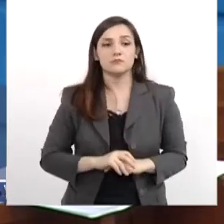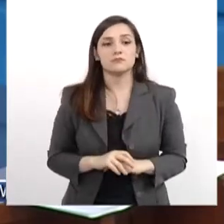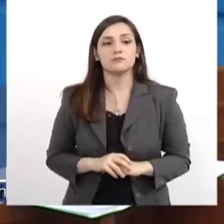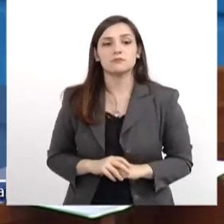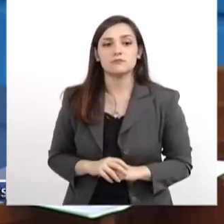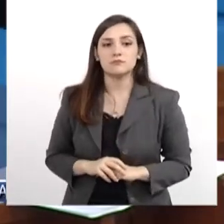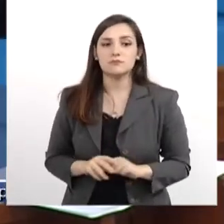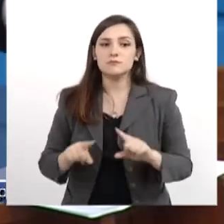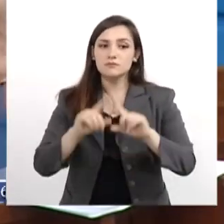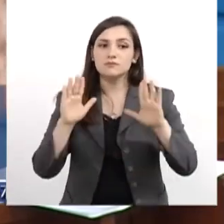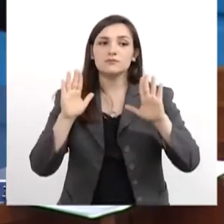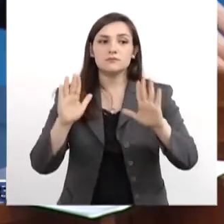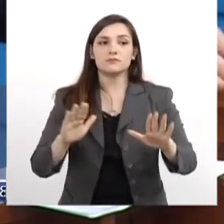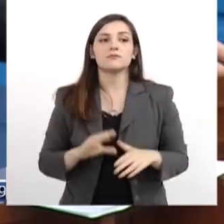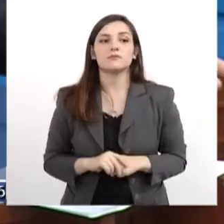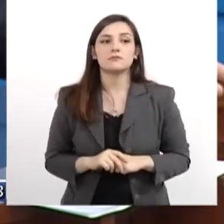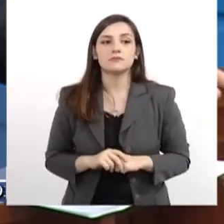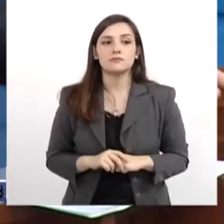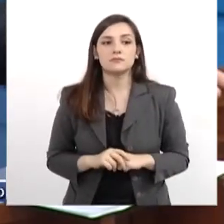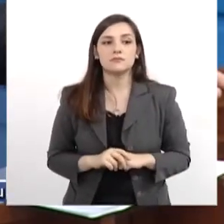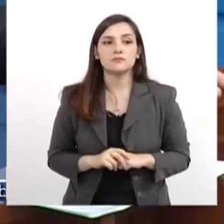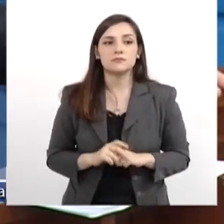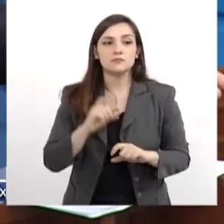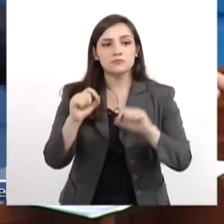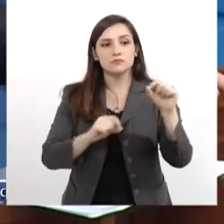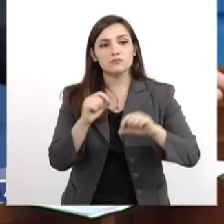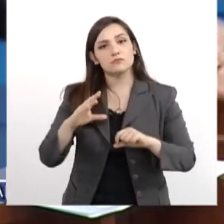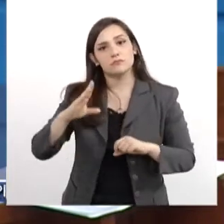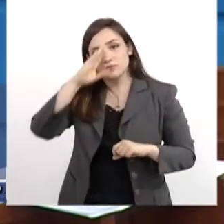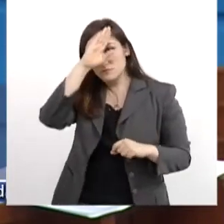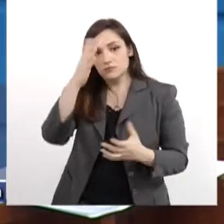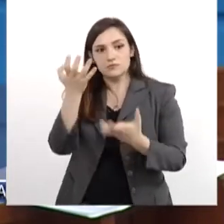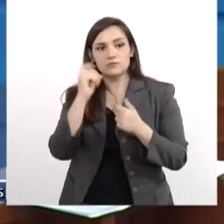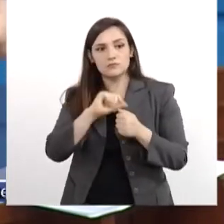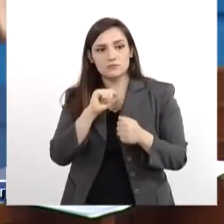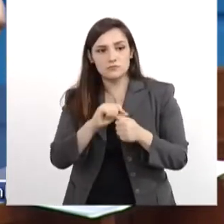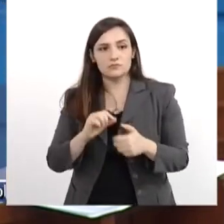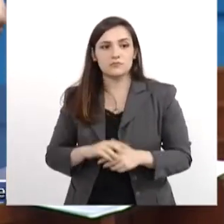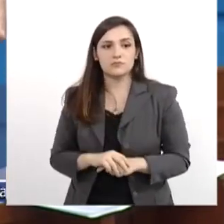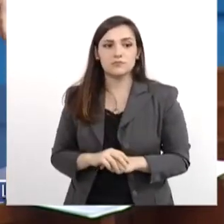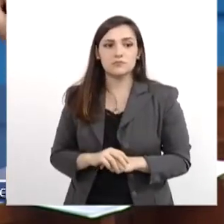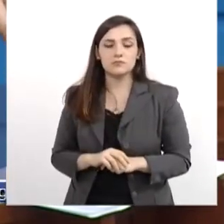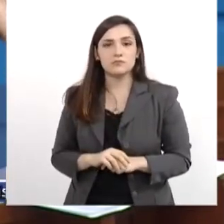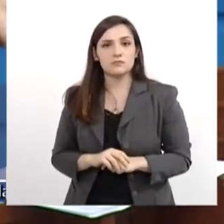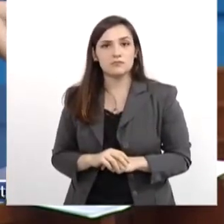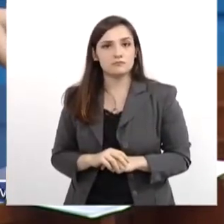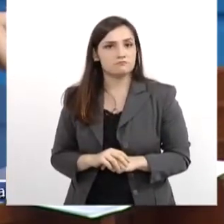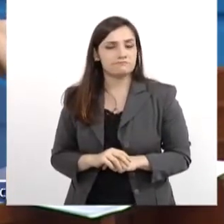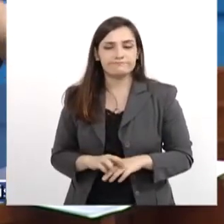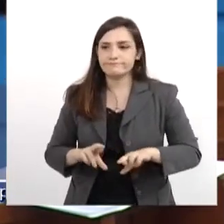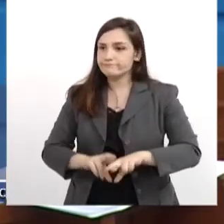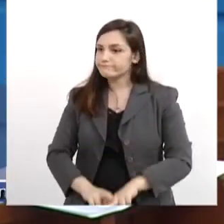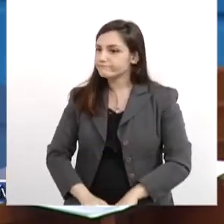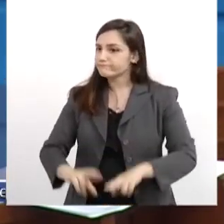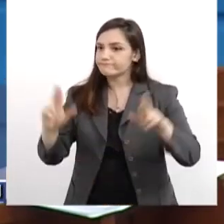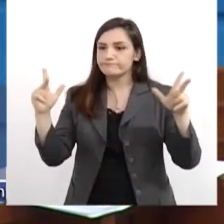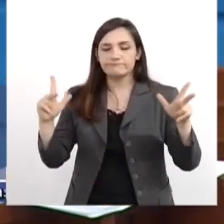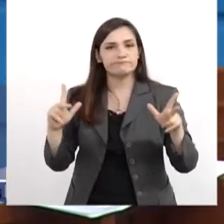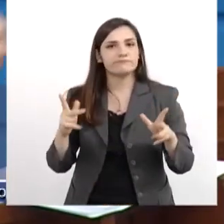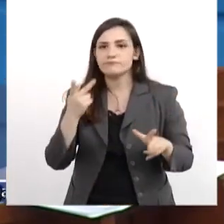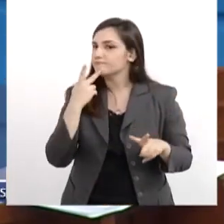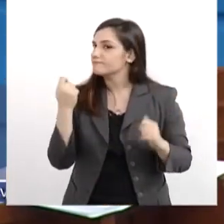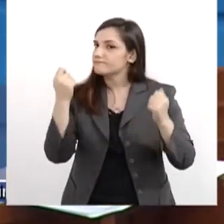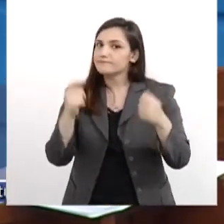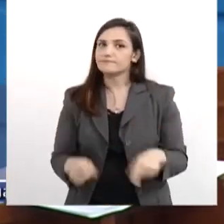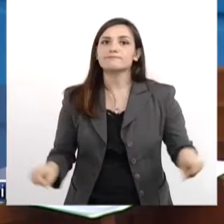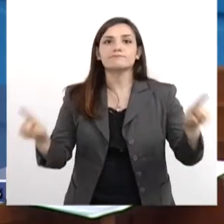Agora, o que o governo Bolsonaro quer fazer é justamente ir na contramão e